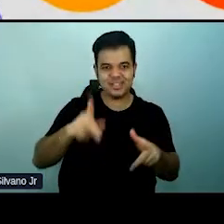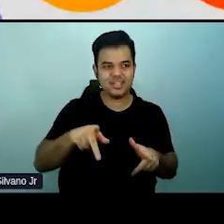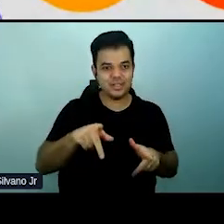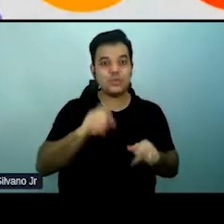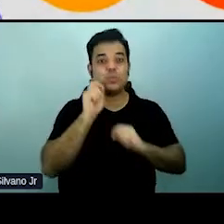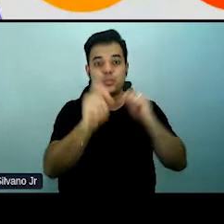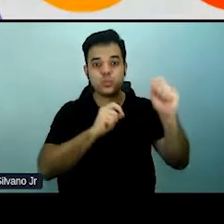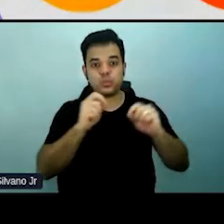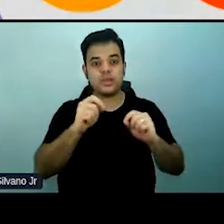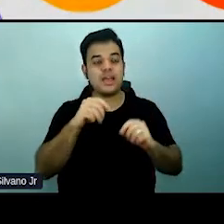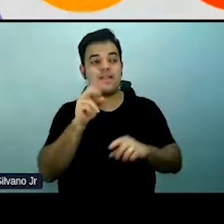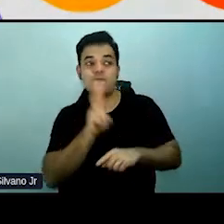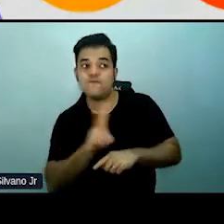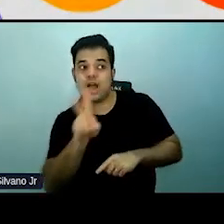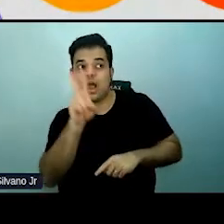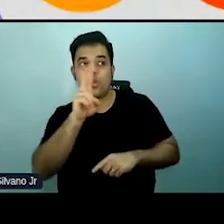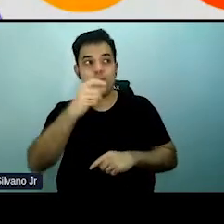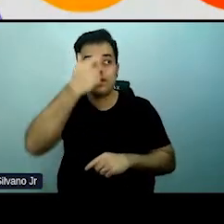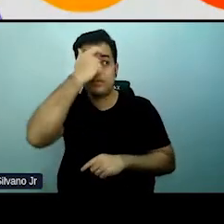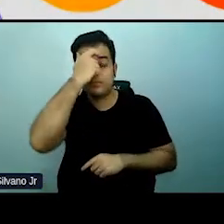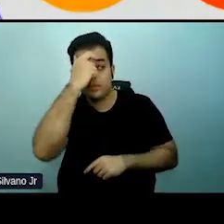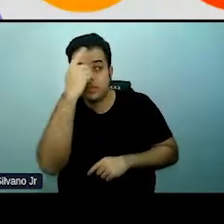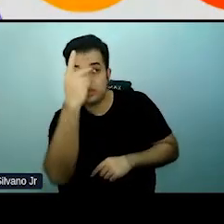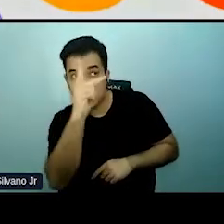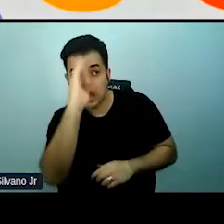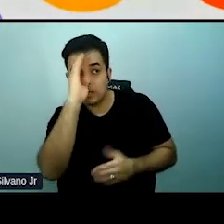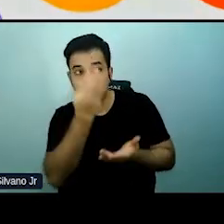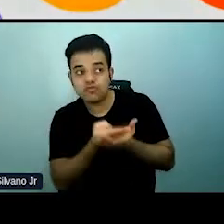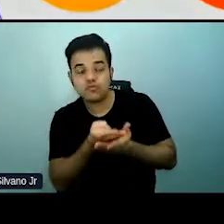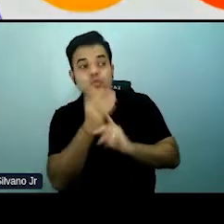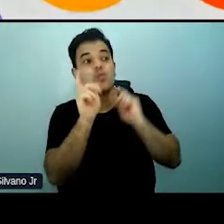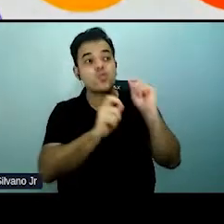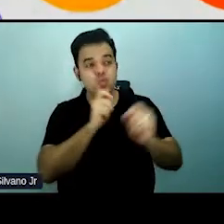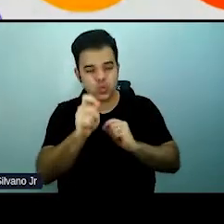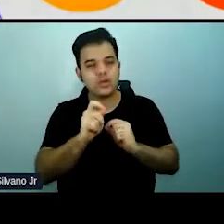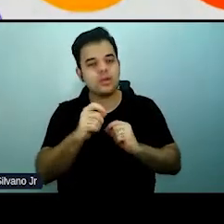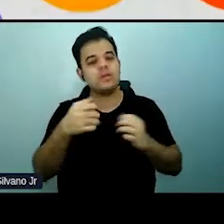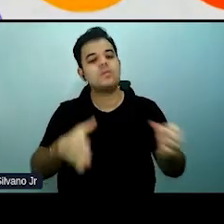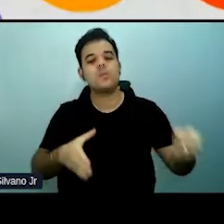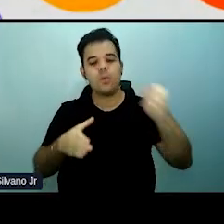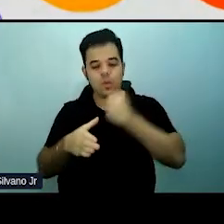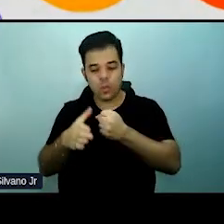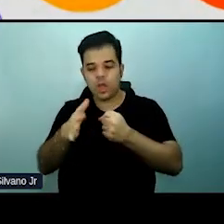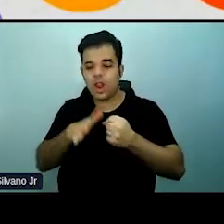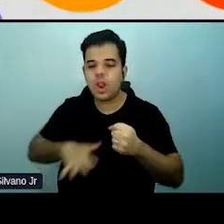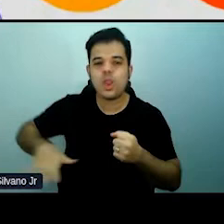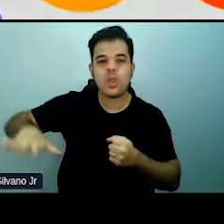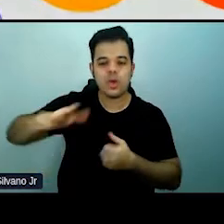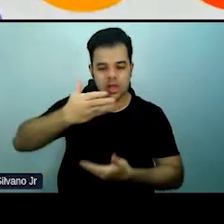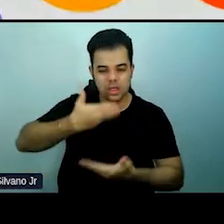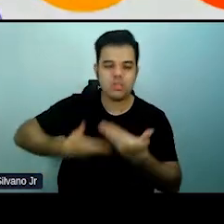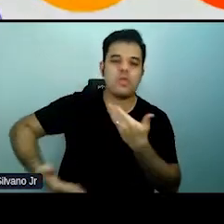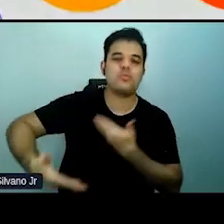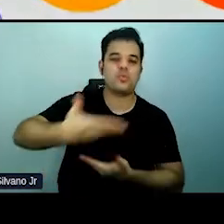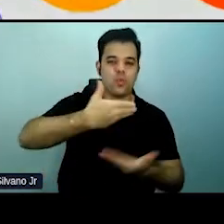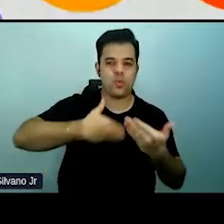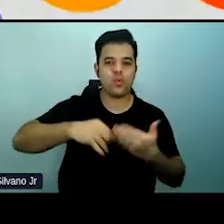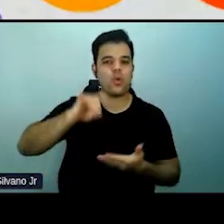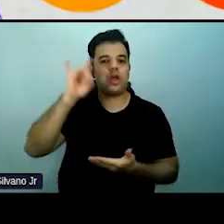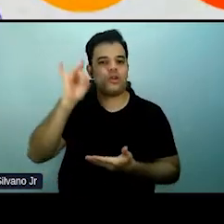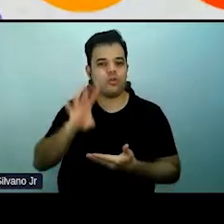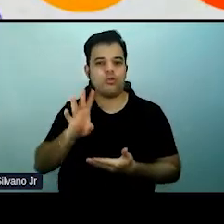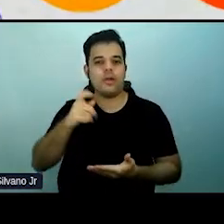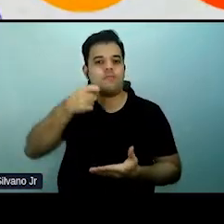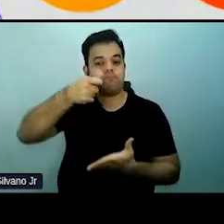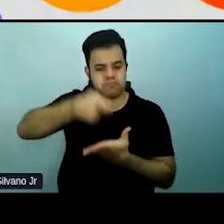está trazendo os valores, as crenças das pessoas. E a gente tem que promover um lugar que a gente consiga ter essa troca, que não necessariamente você